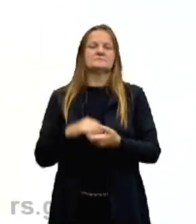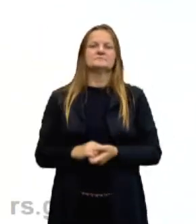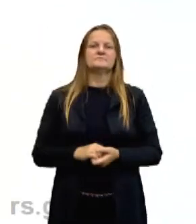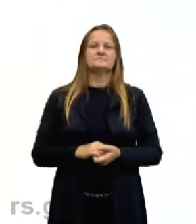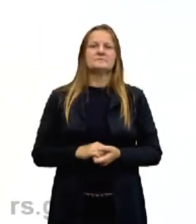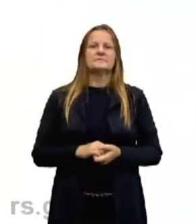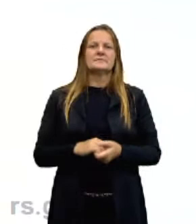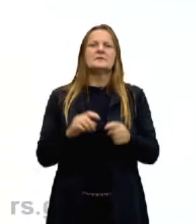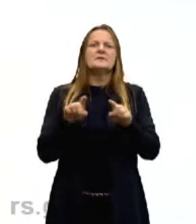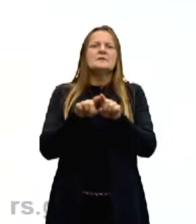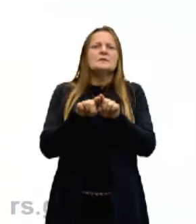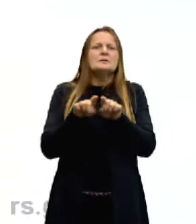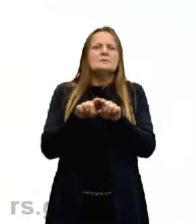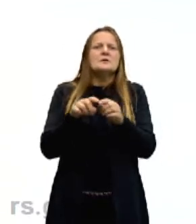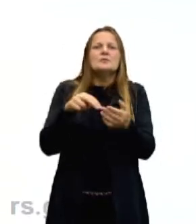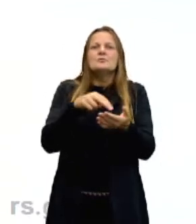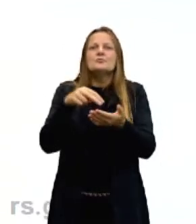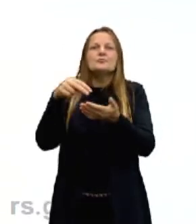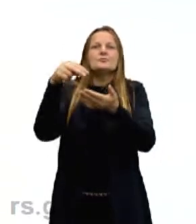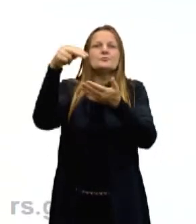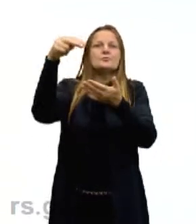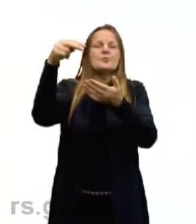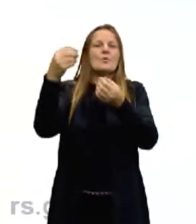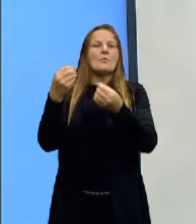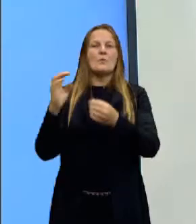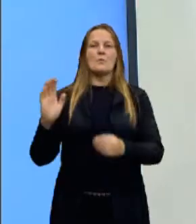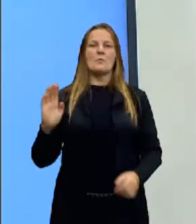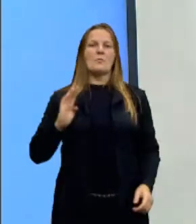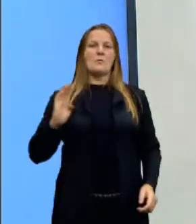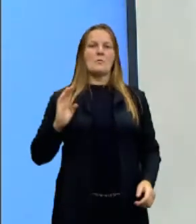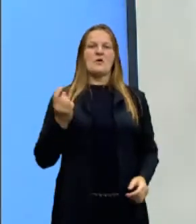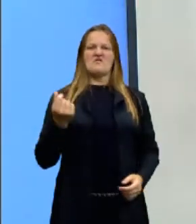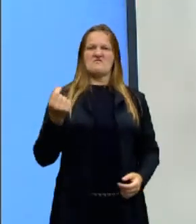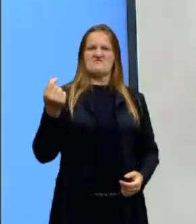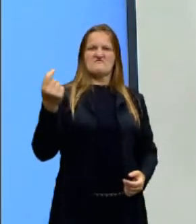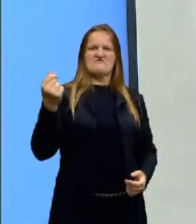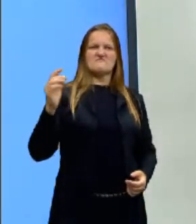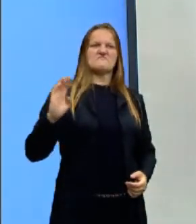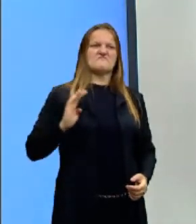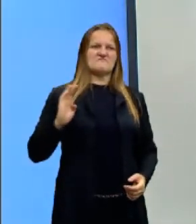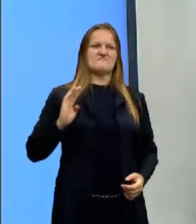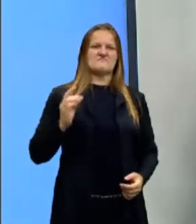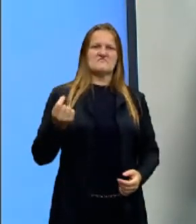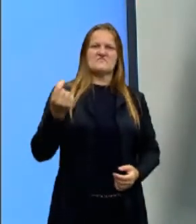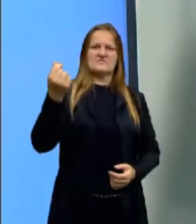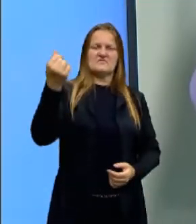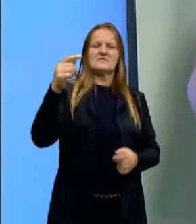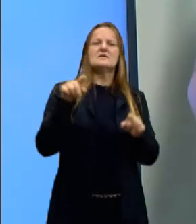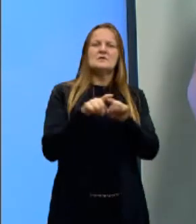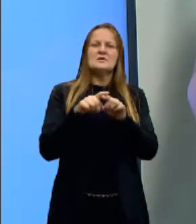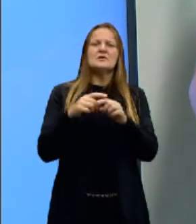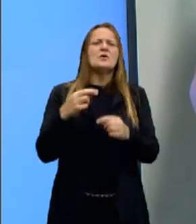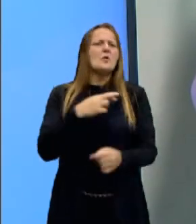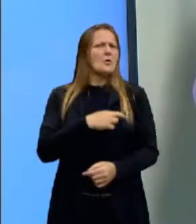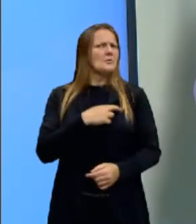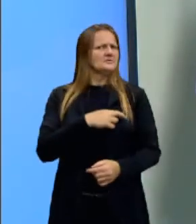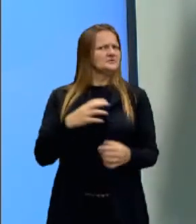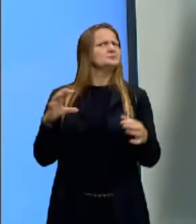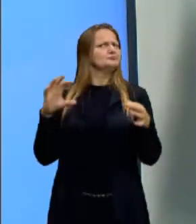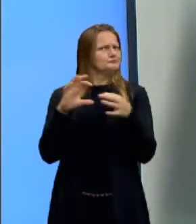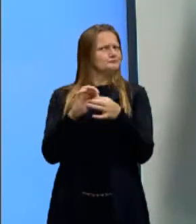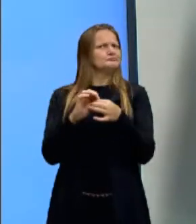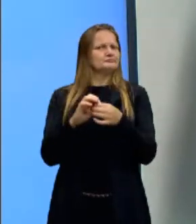a ascensão de uma nova classe que era burguesia e o romantismo ele tá muito ligado a esses aspectos